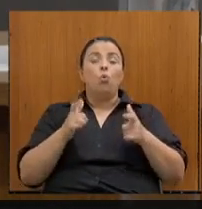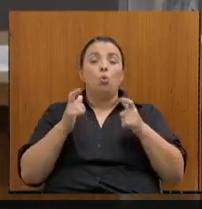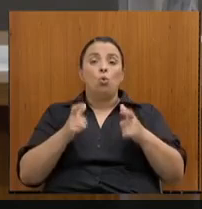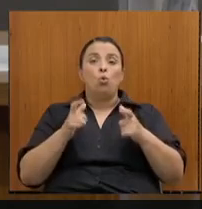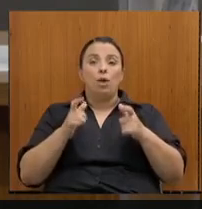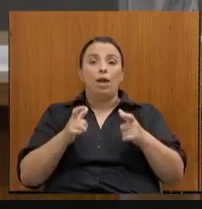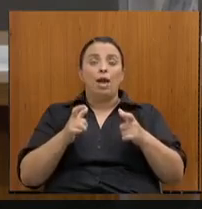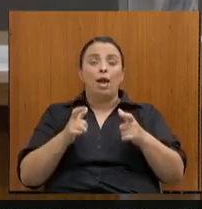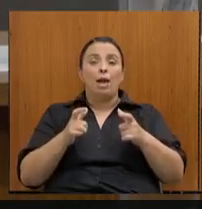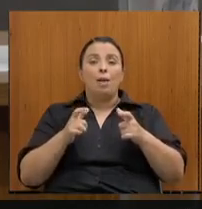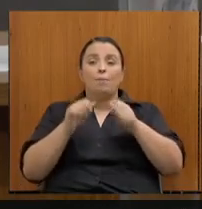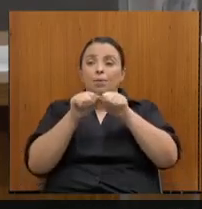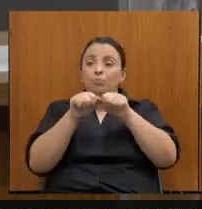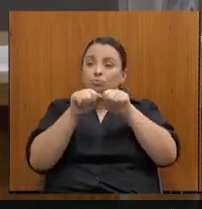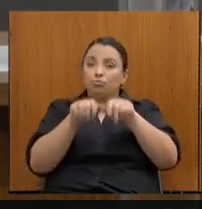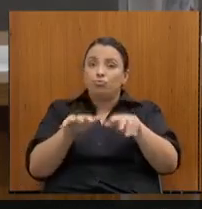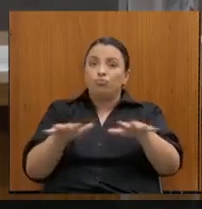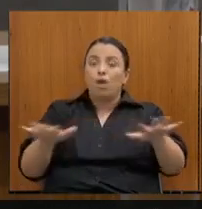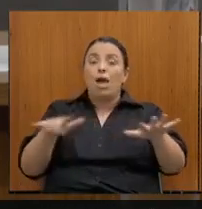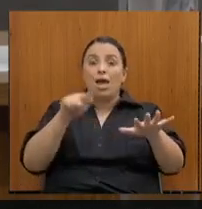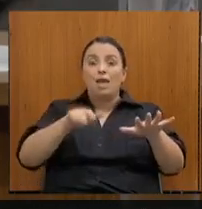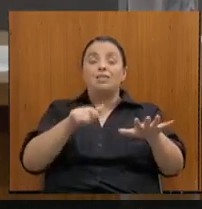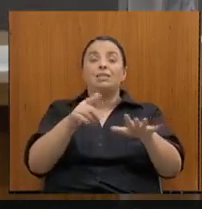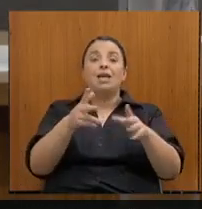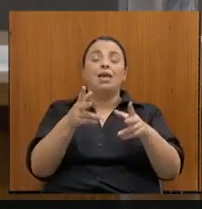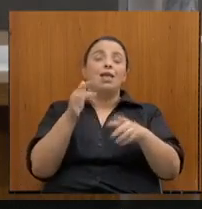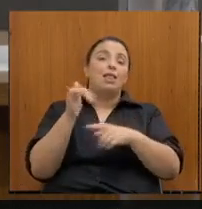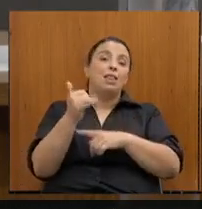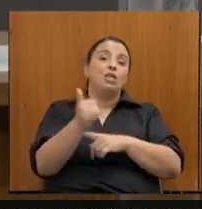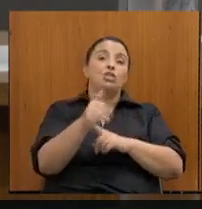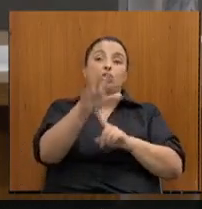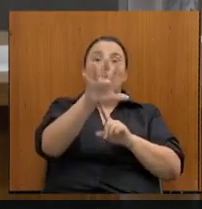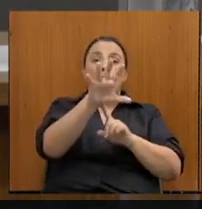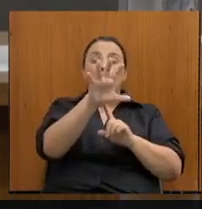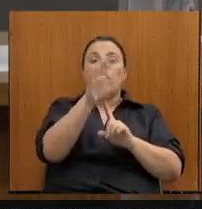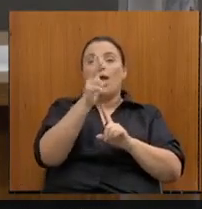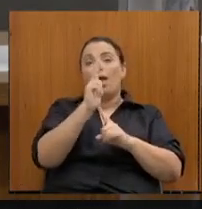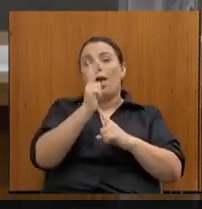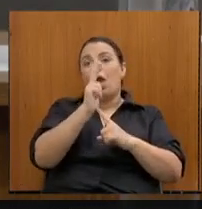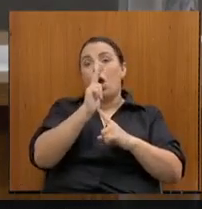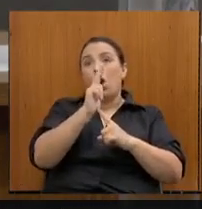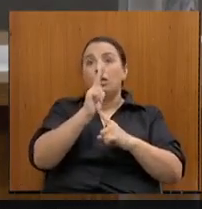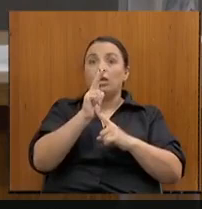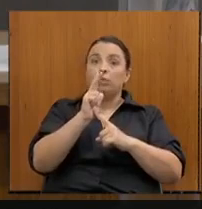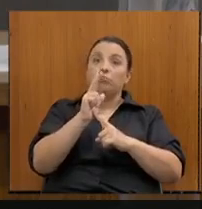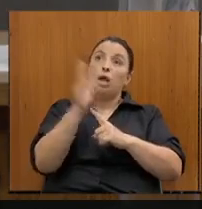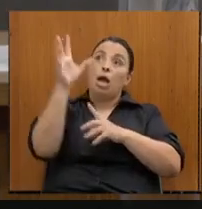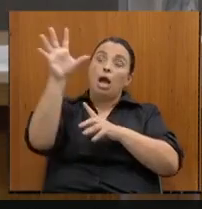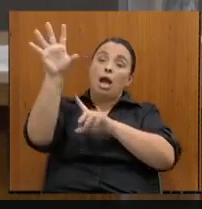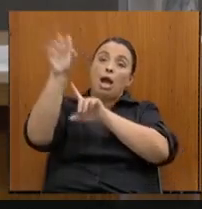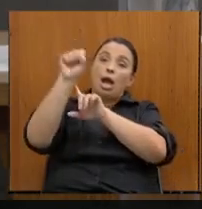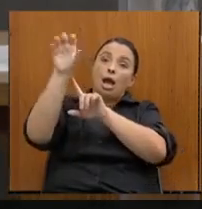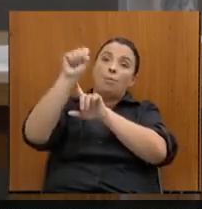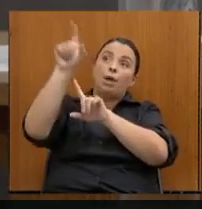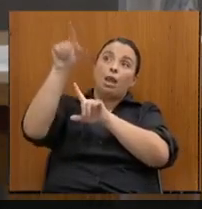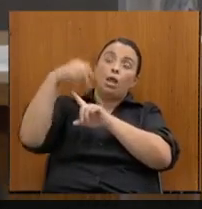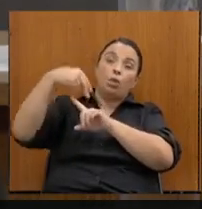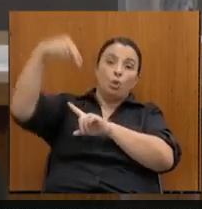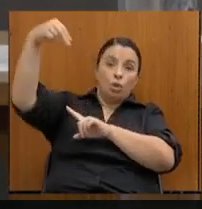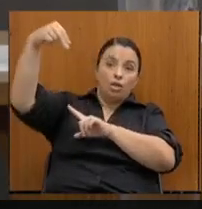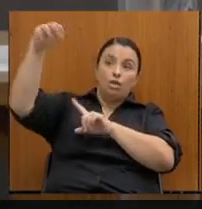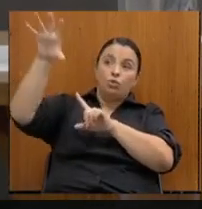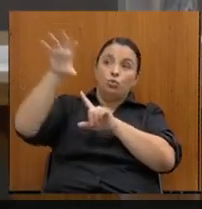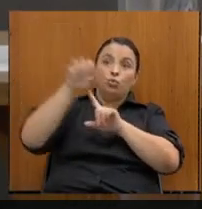dessa energia eólica todo esse volume de energia eólica que vem né das regiões Nordeste e diferente de muitos outros estados hoje que estão nessa